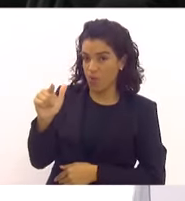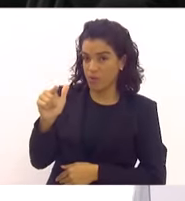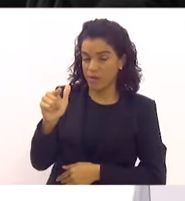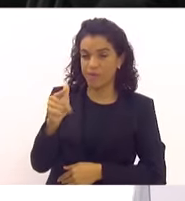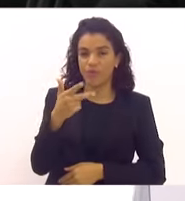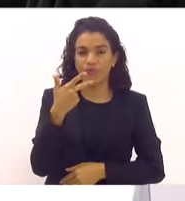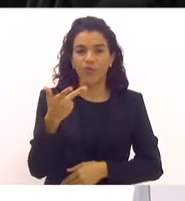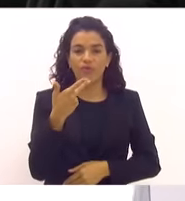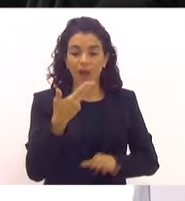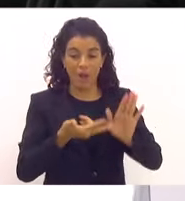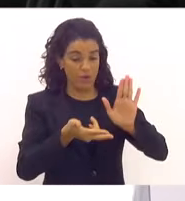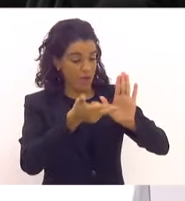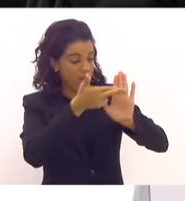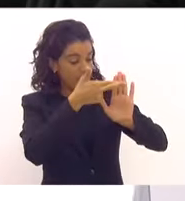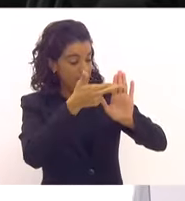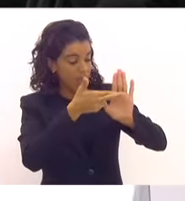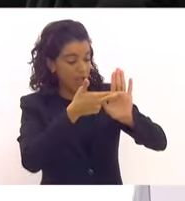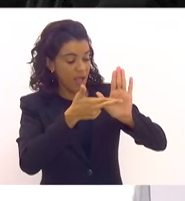eu traço